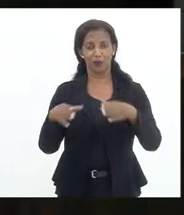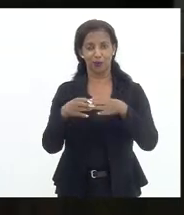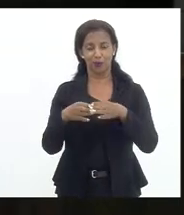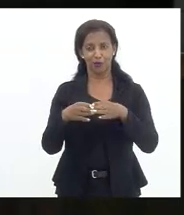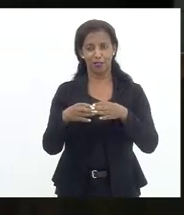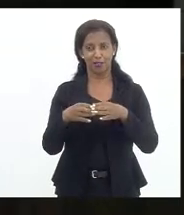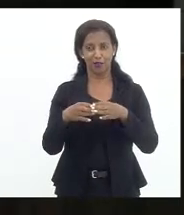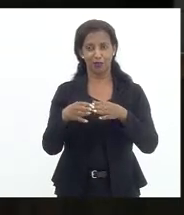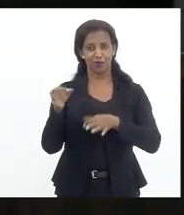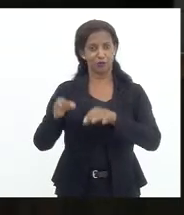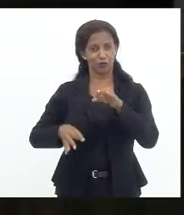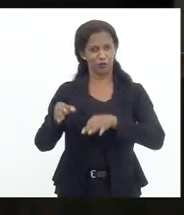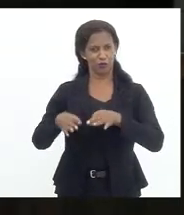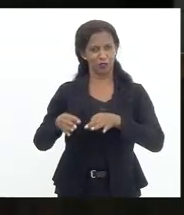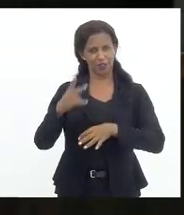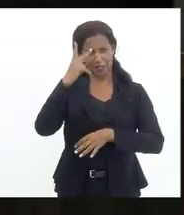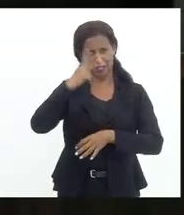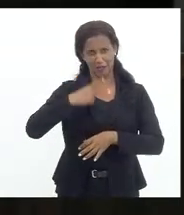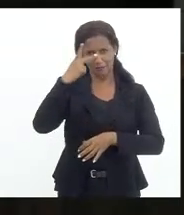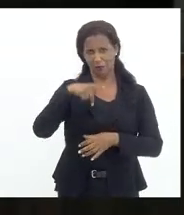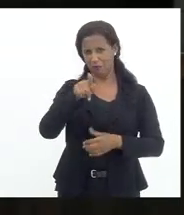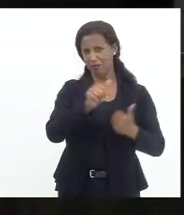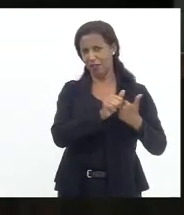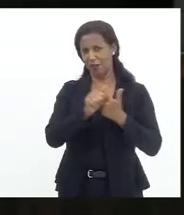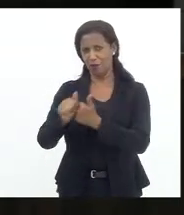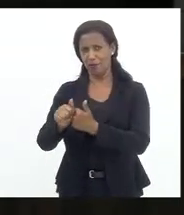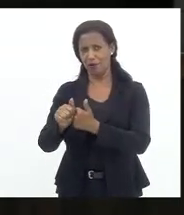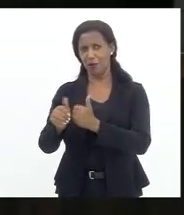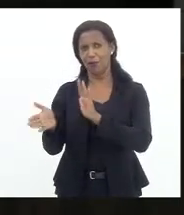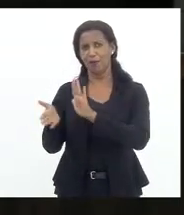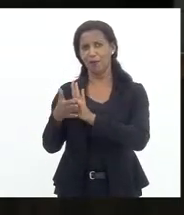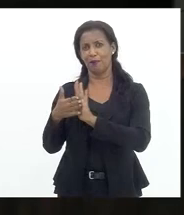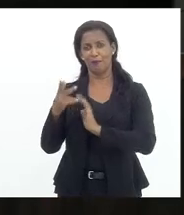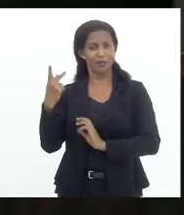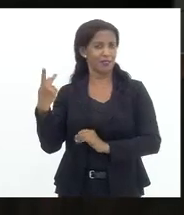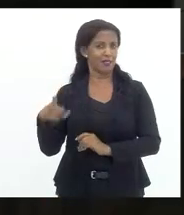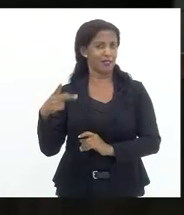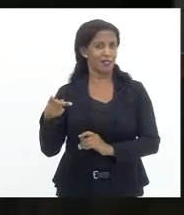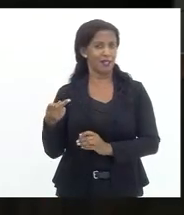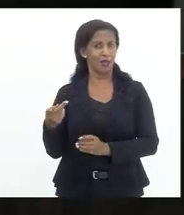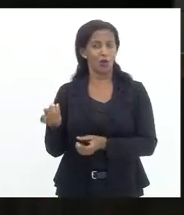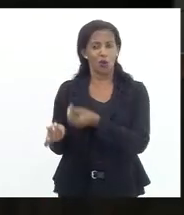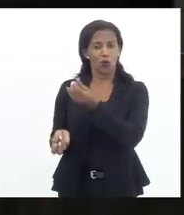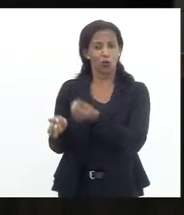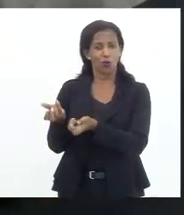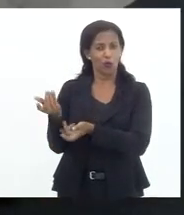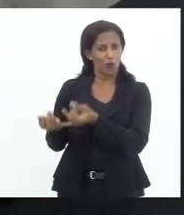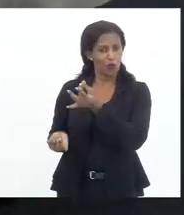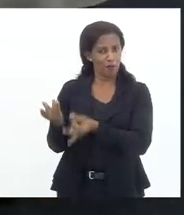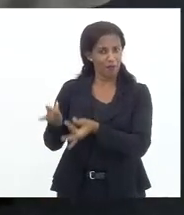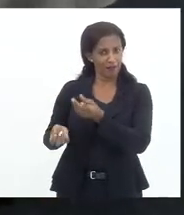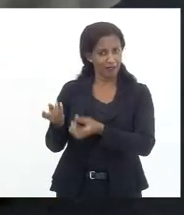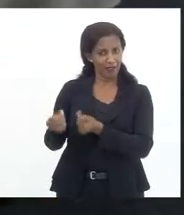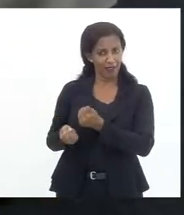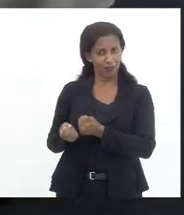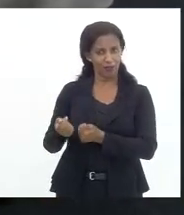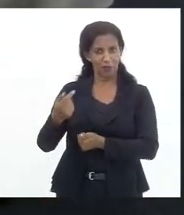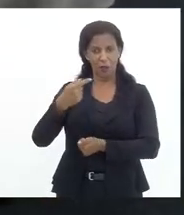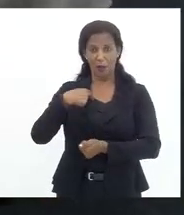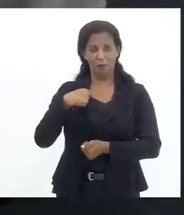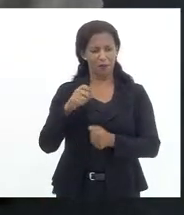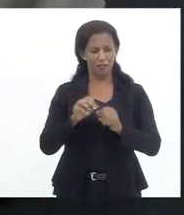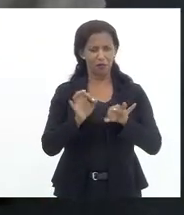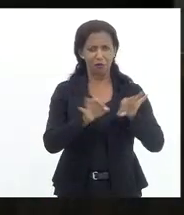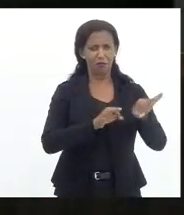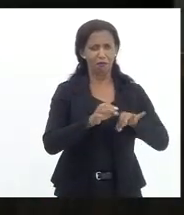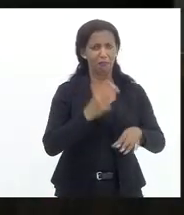legislou em causa própria. Vossa Excelência acompanhou o parecer dele em relação ao fermentado. Sim, mas eu não sou produtor de